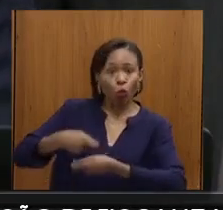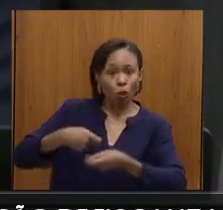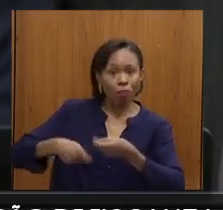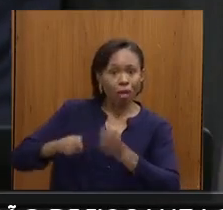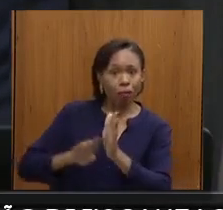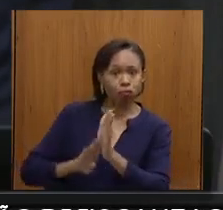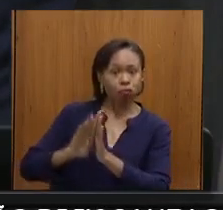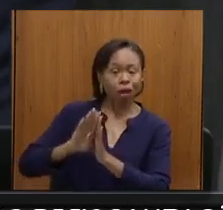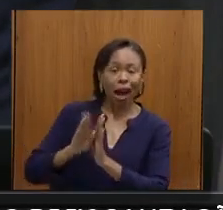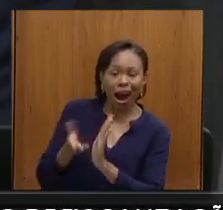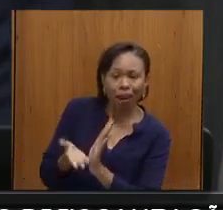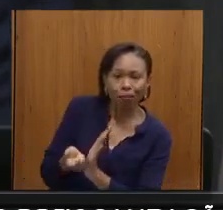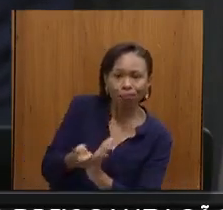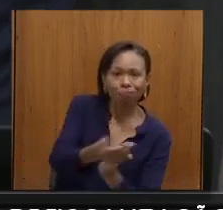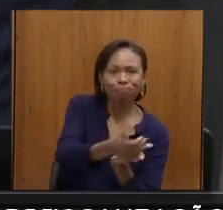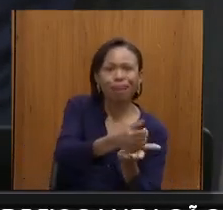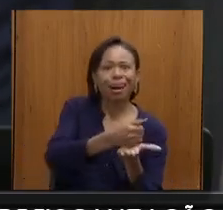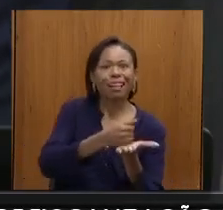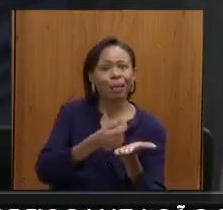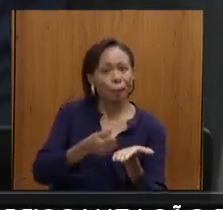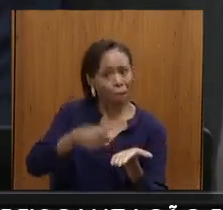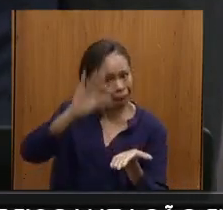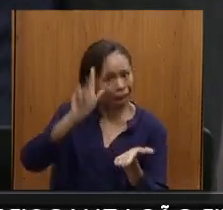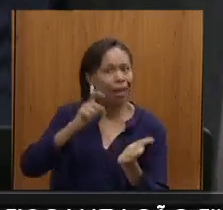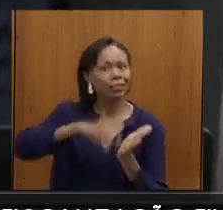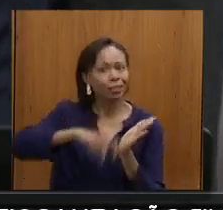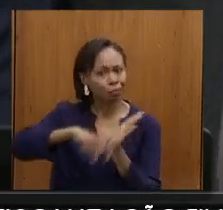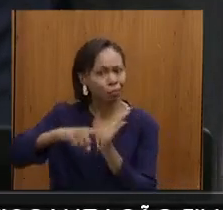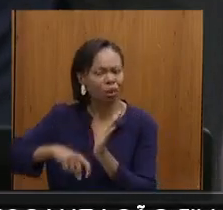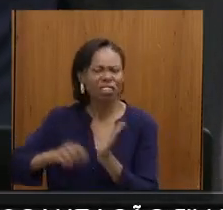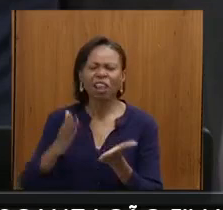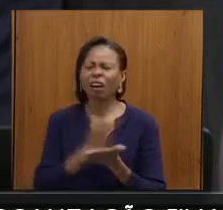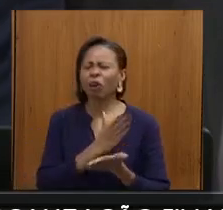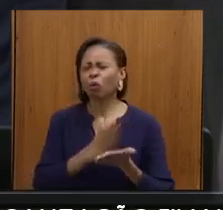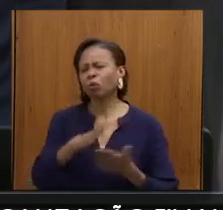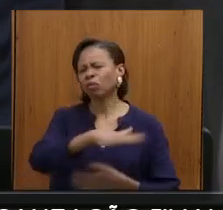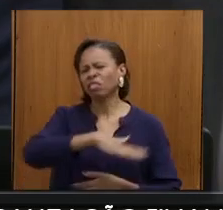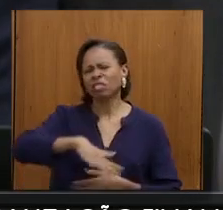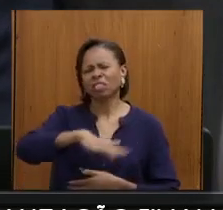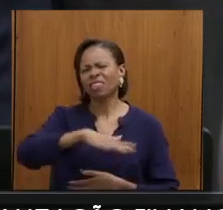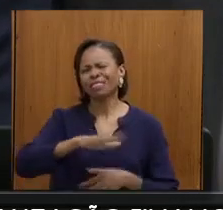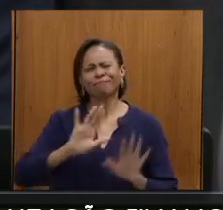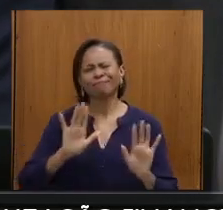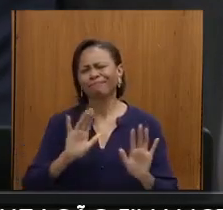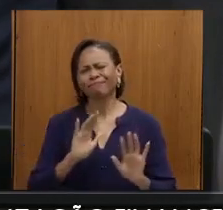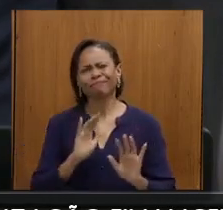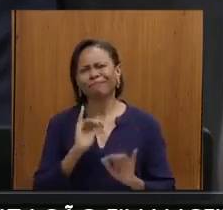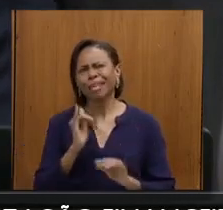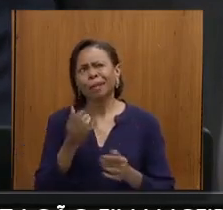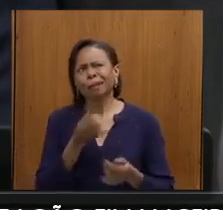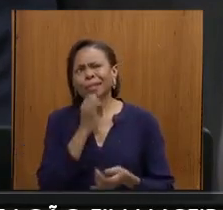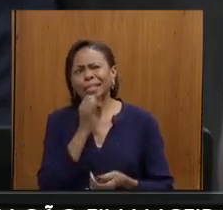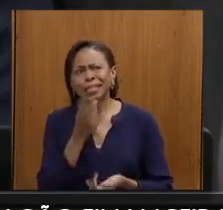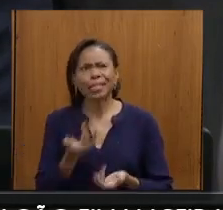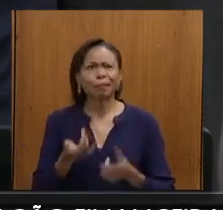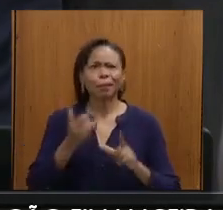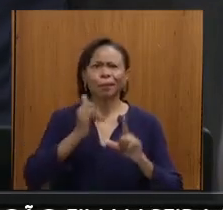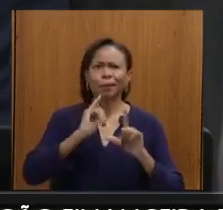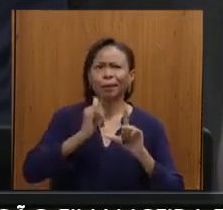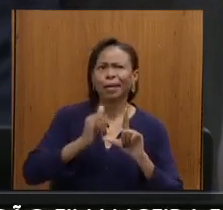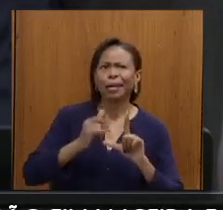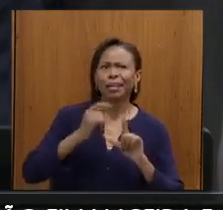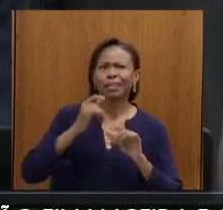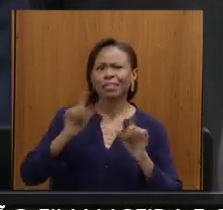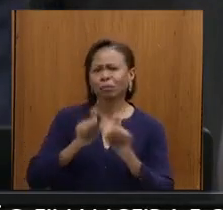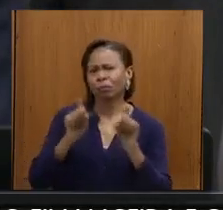arrecada mais. Mas tem alguns nichos, alguns eu não vou nem insistir. Por exemplo, os meios de comunicação eletrônica que estão aí, o mundo